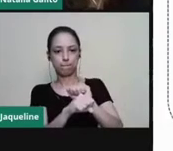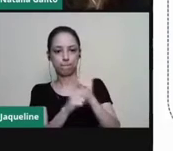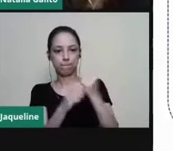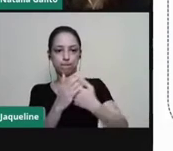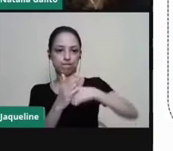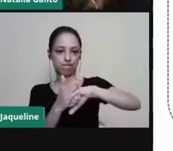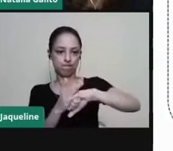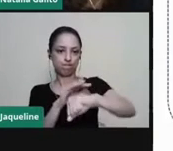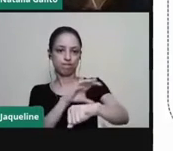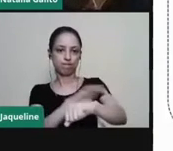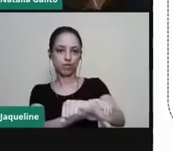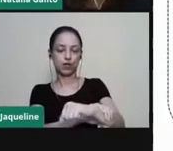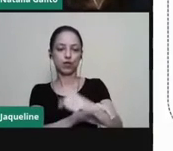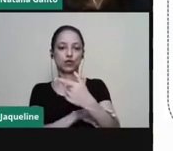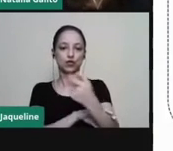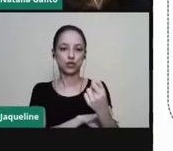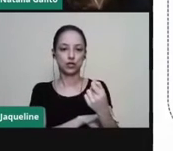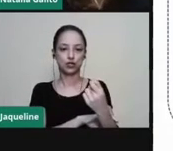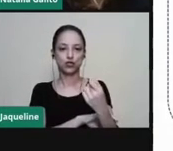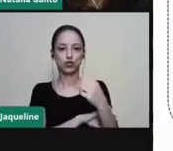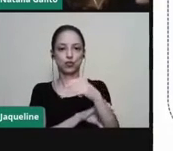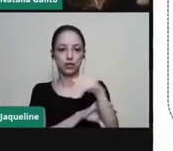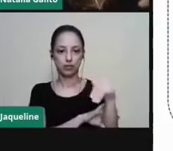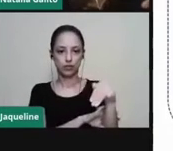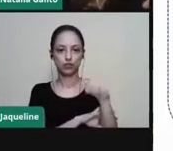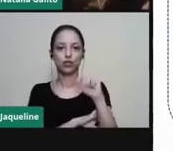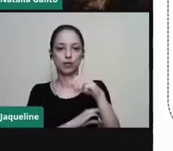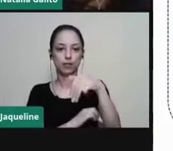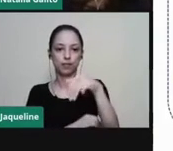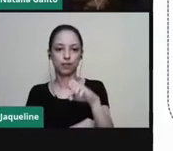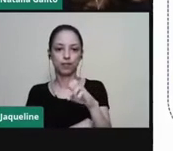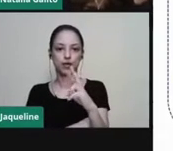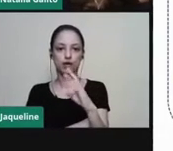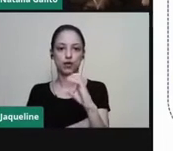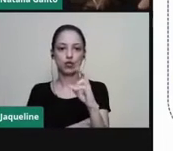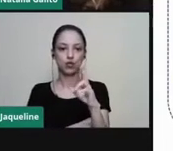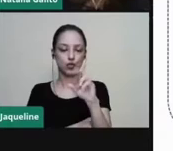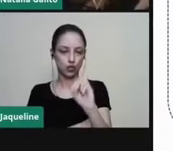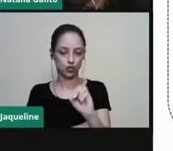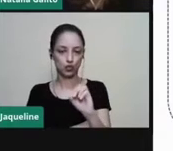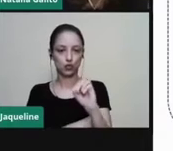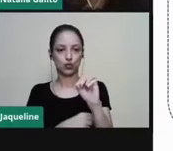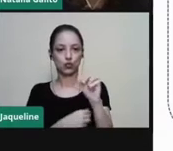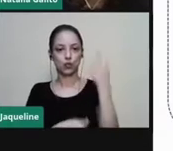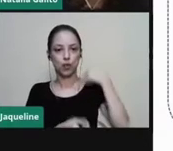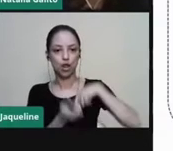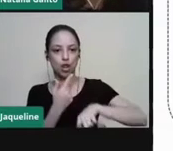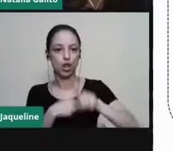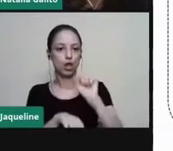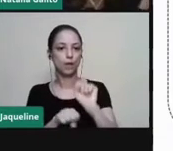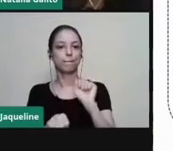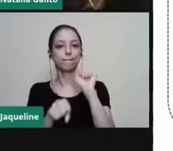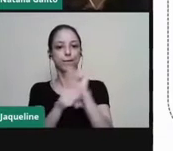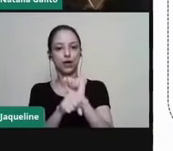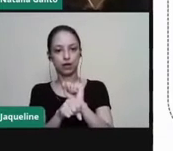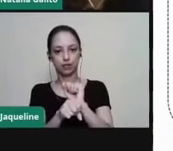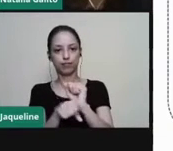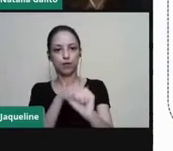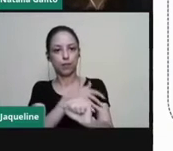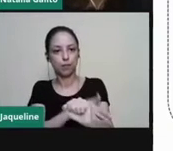manguito a 200 milímetros de mercúrio, fazendo com que tanto a circulação arterial quanto a circulação venosa parem de funcionar, né,